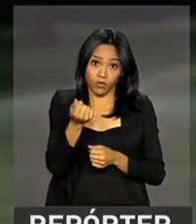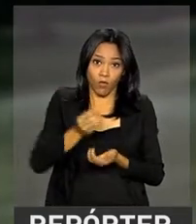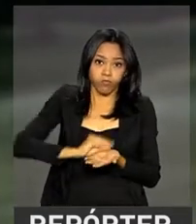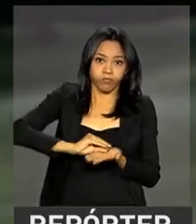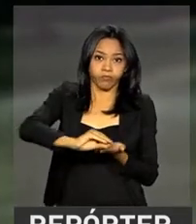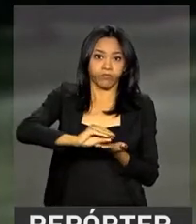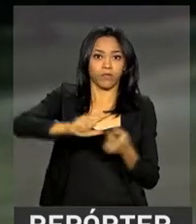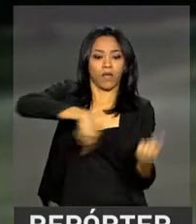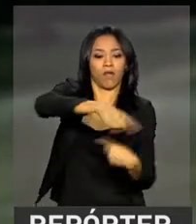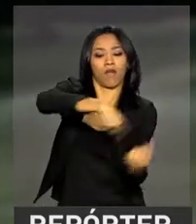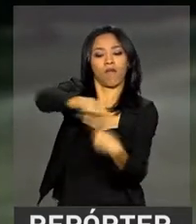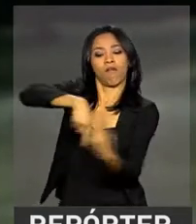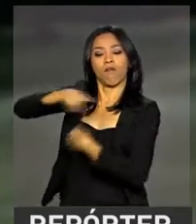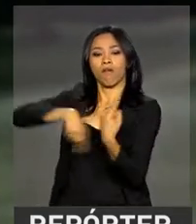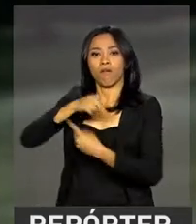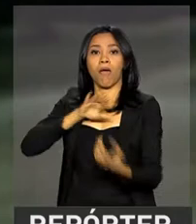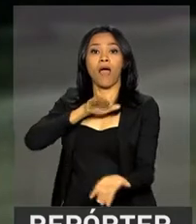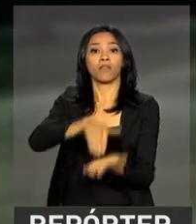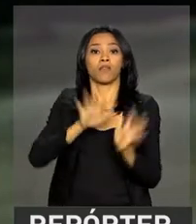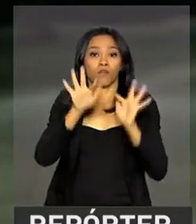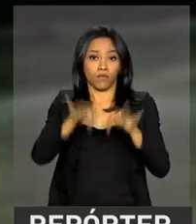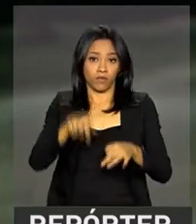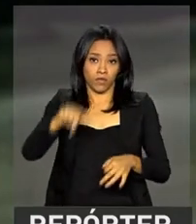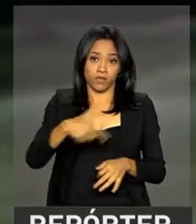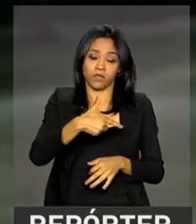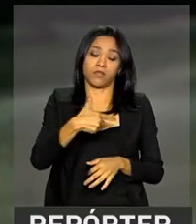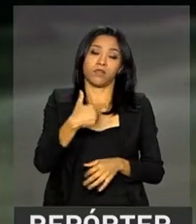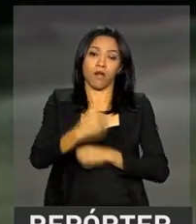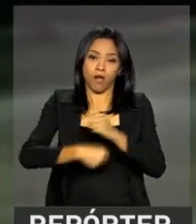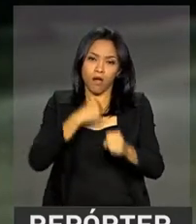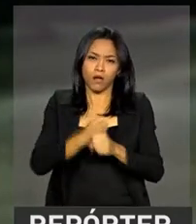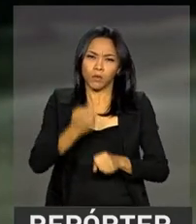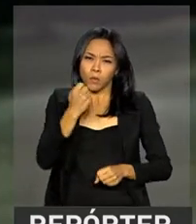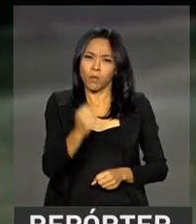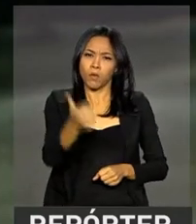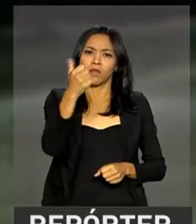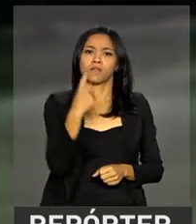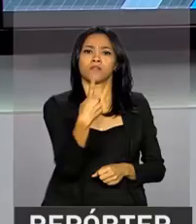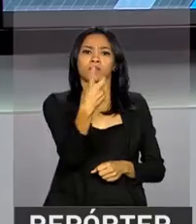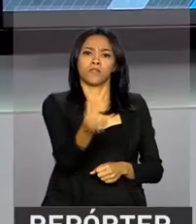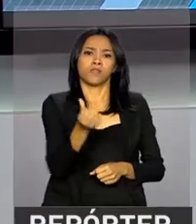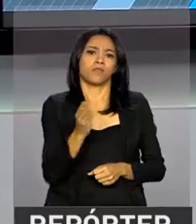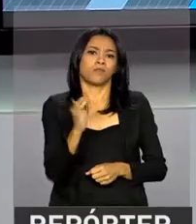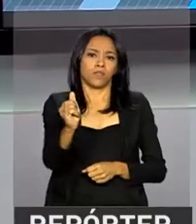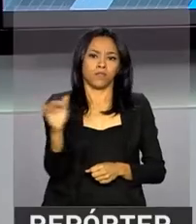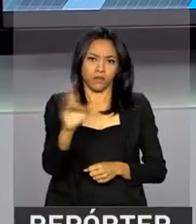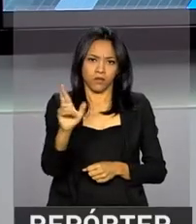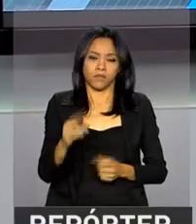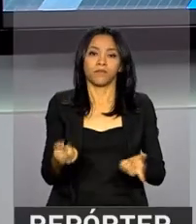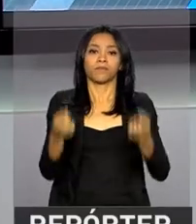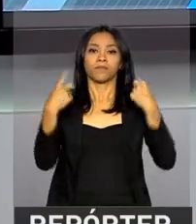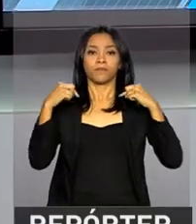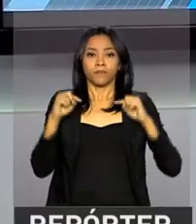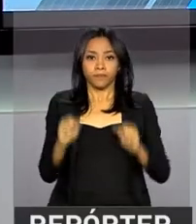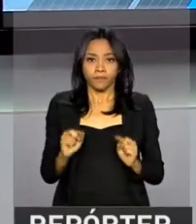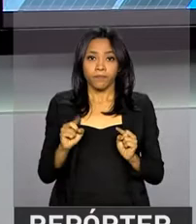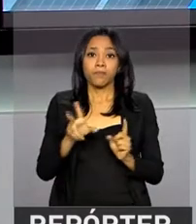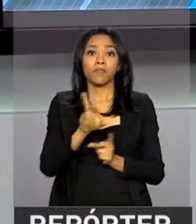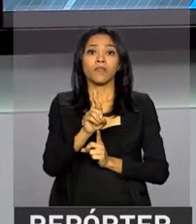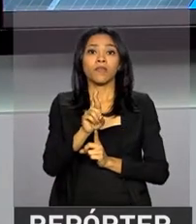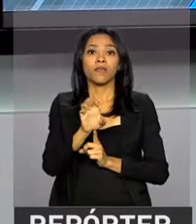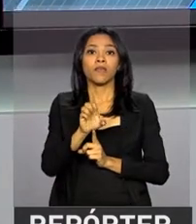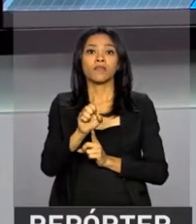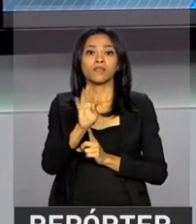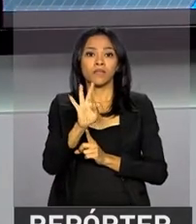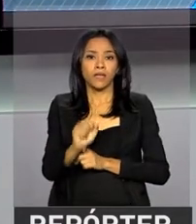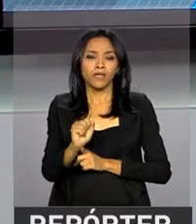até o fim deste ano quase 16 bilhões de reais a receita federal paga hoje